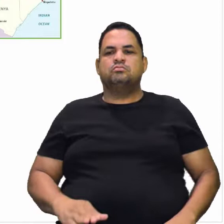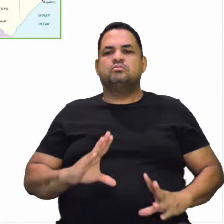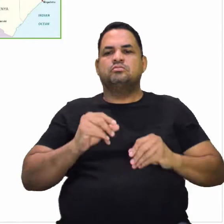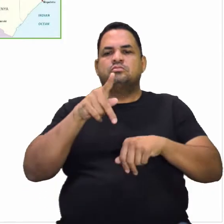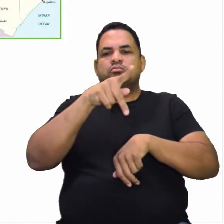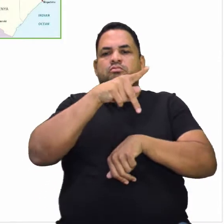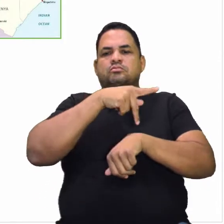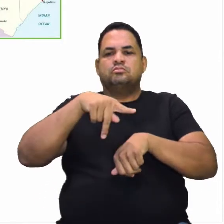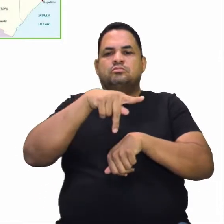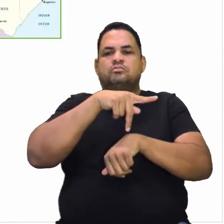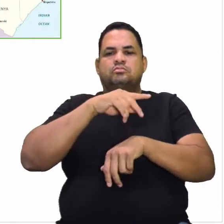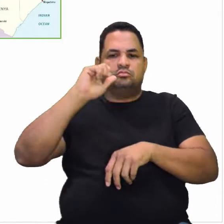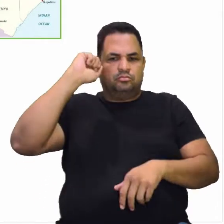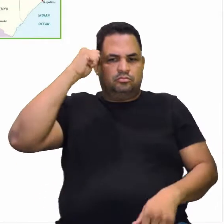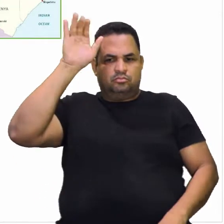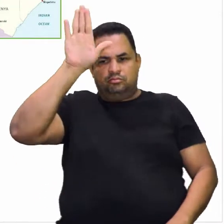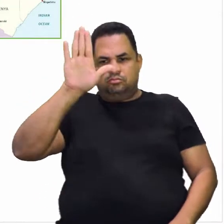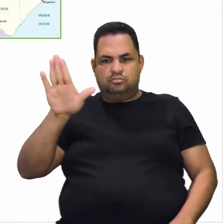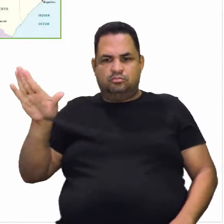países até